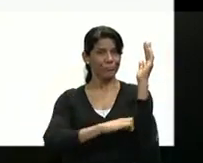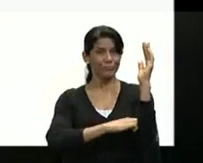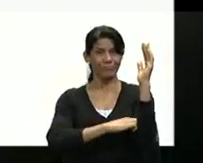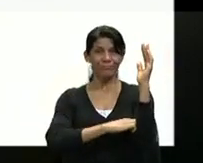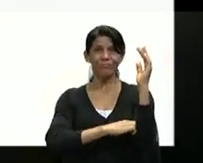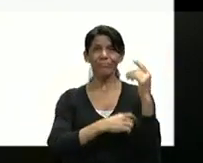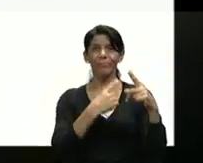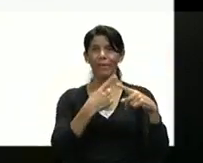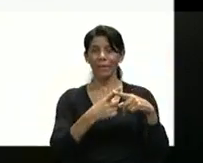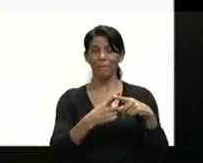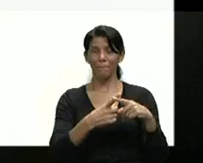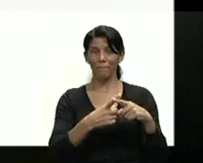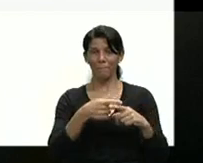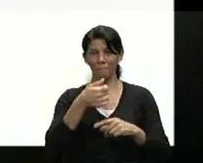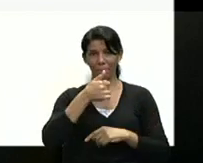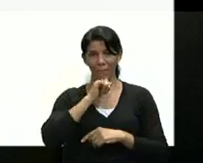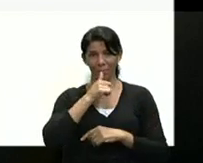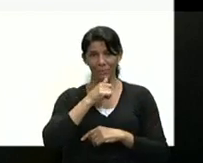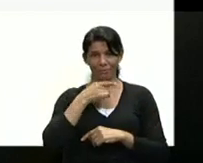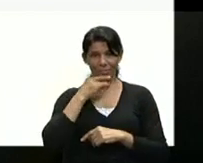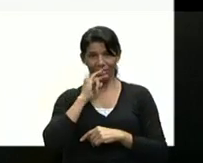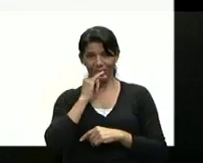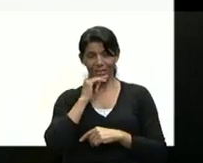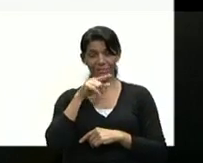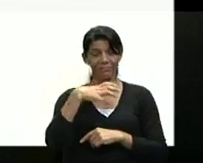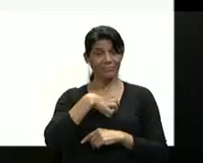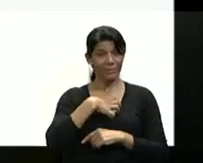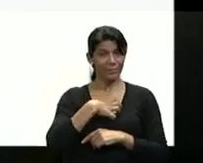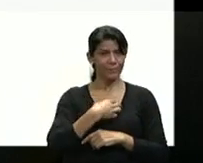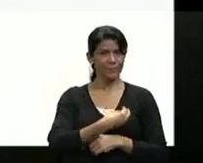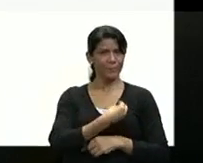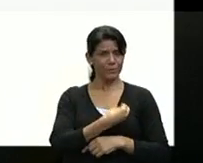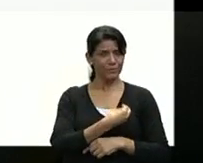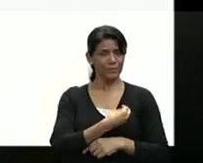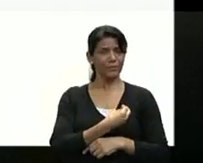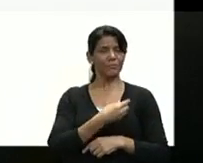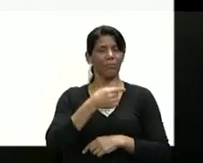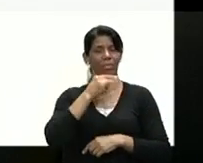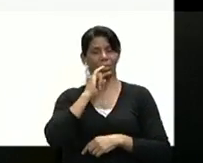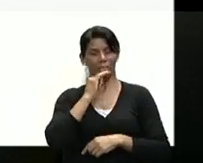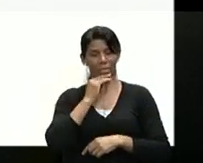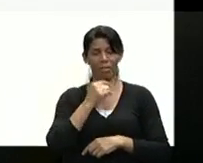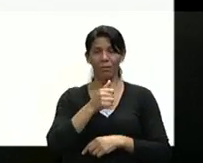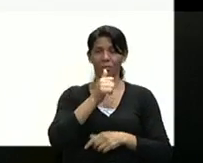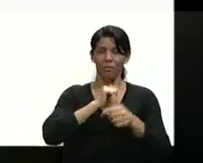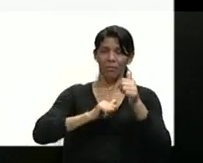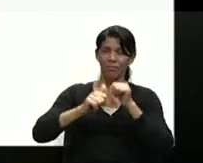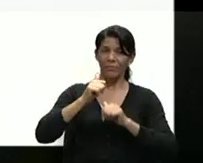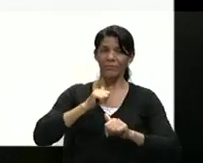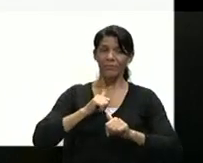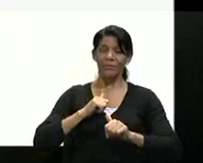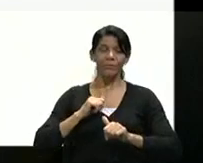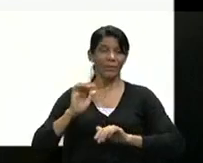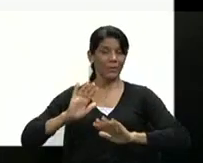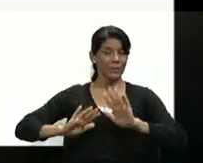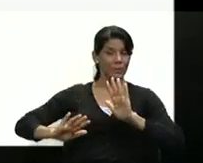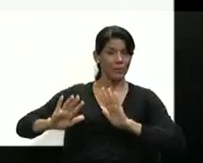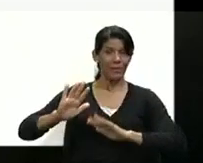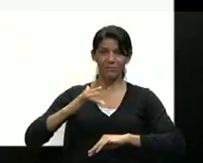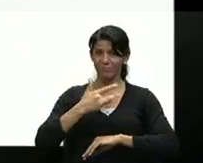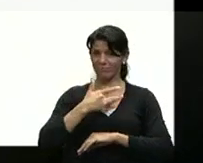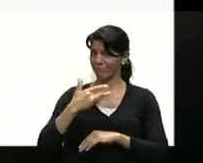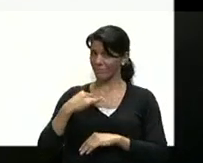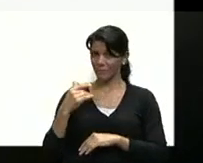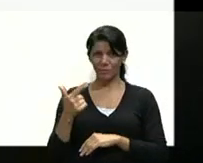alcoólica e esse estilo de vida de consumo de bebida alcoólica, de uma vida não regrada do ponto de vista da